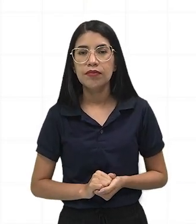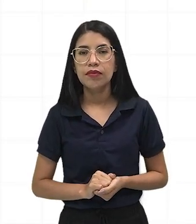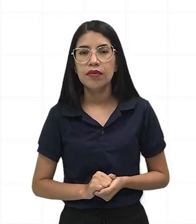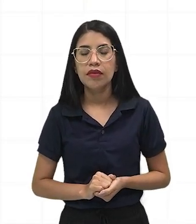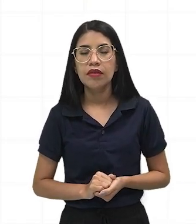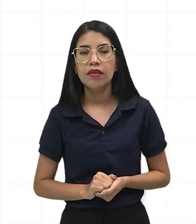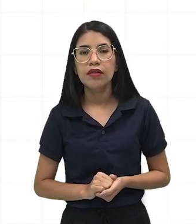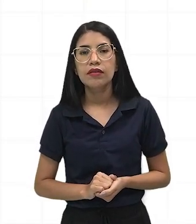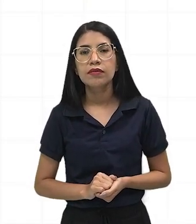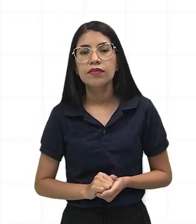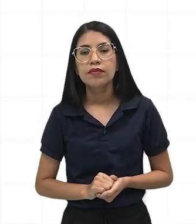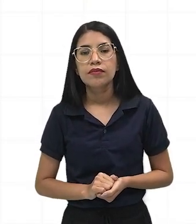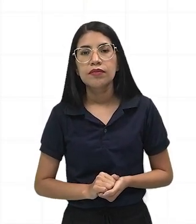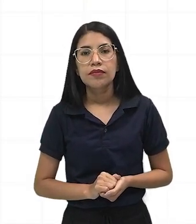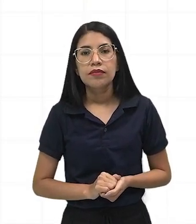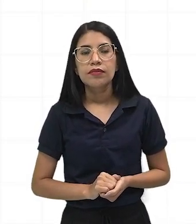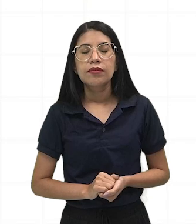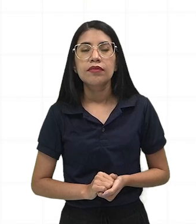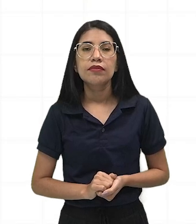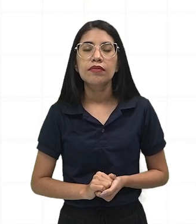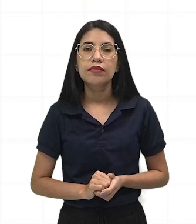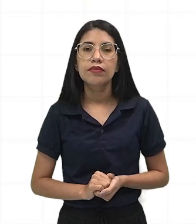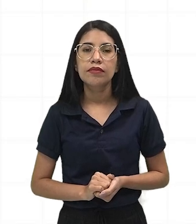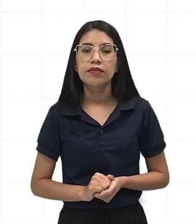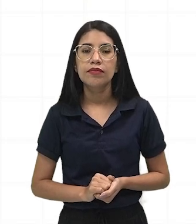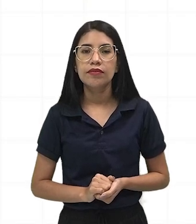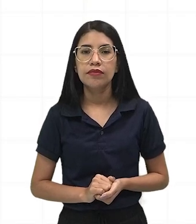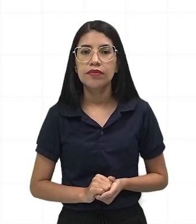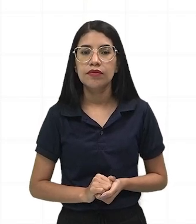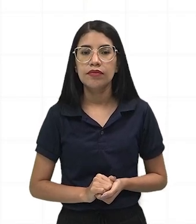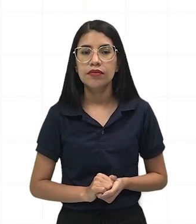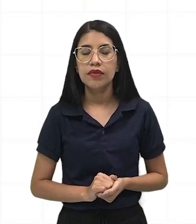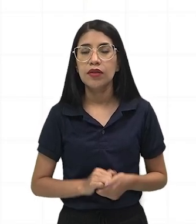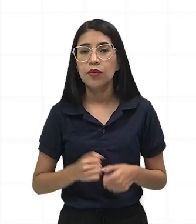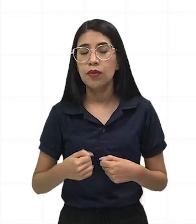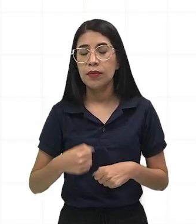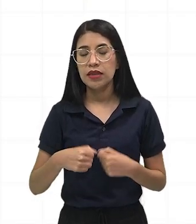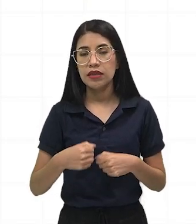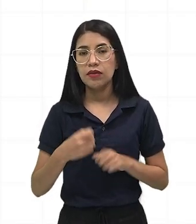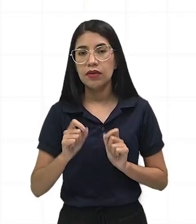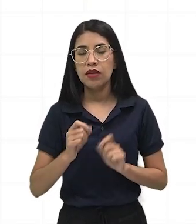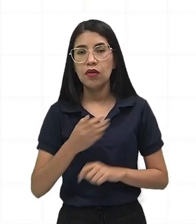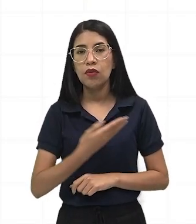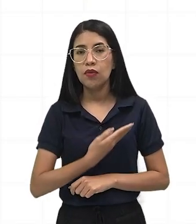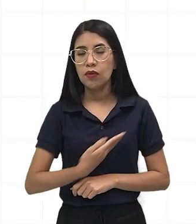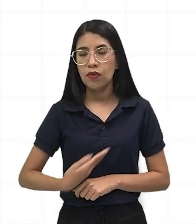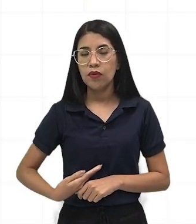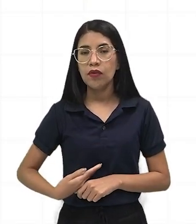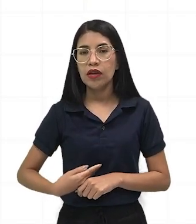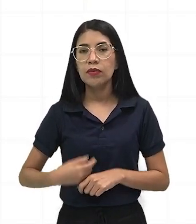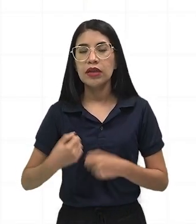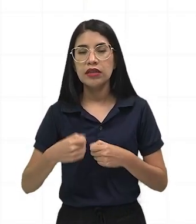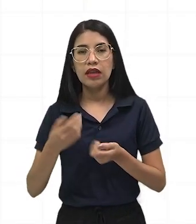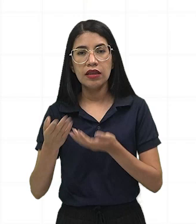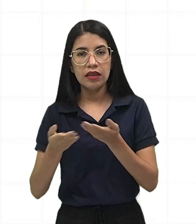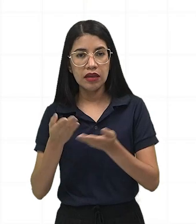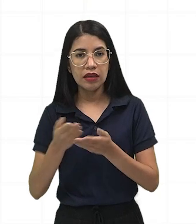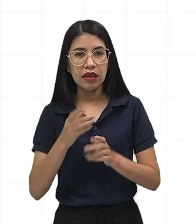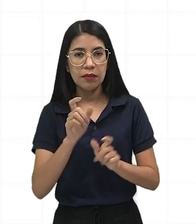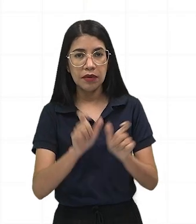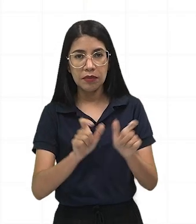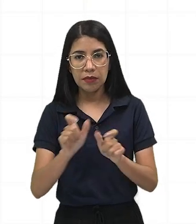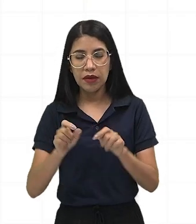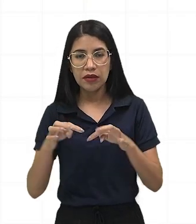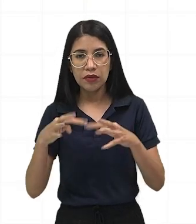amparo, que há necessidade do governo, preparar aí para essas pessoas, para